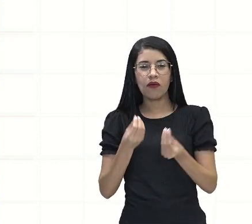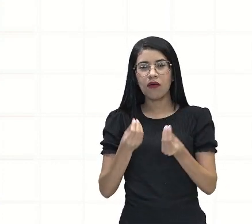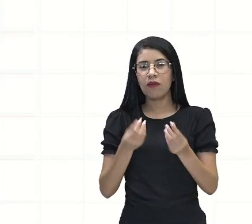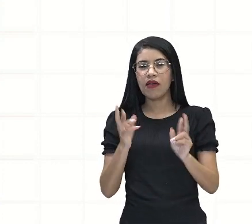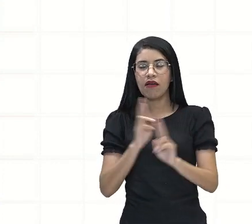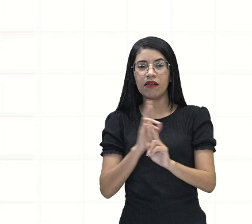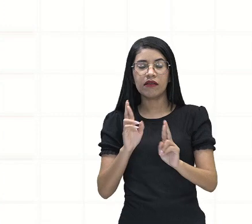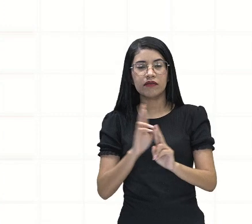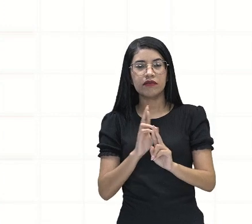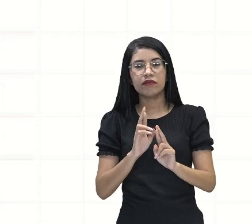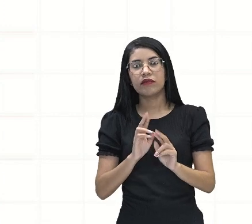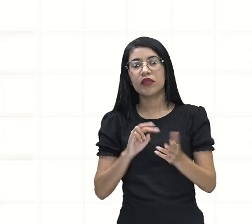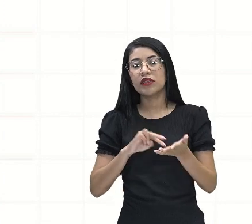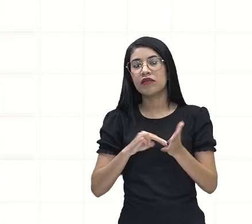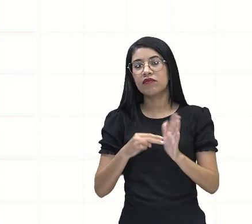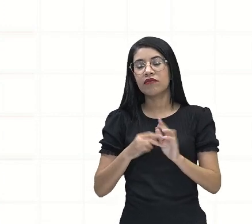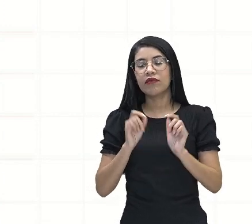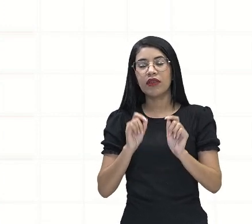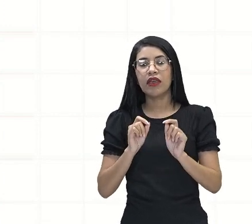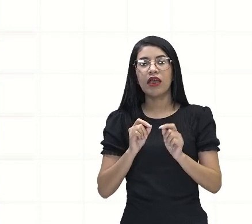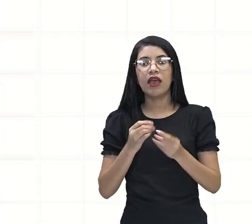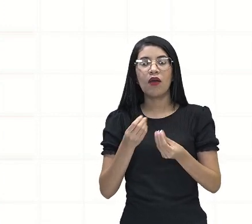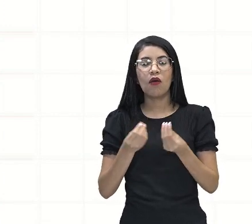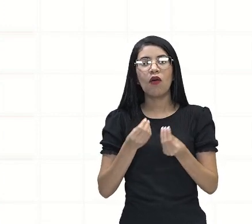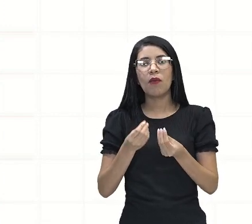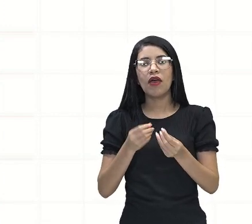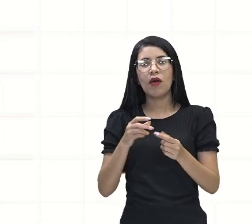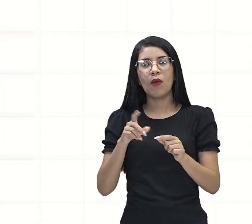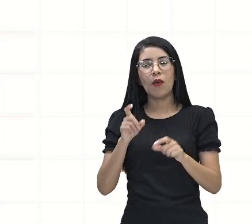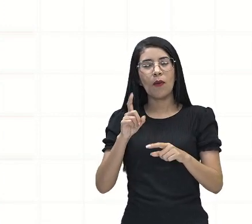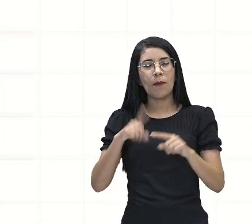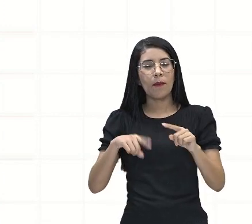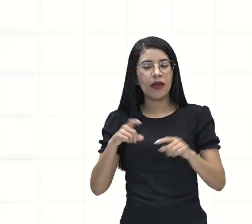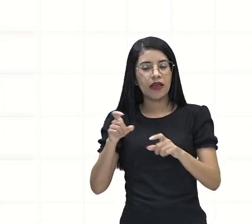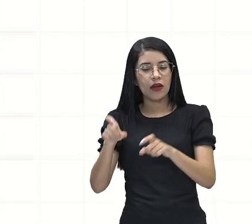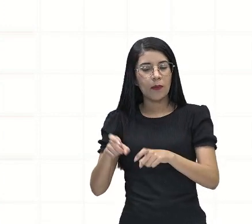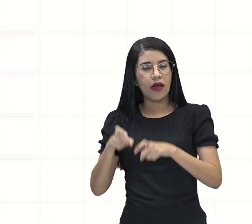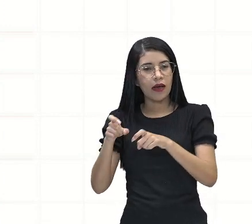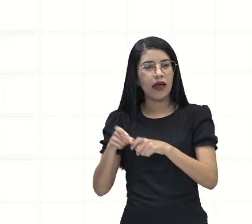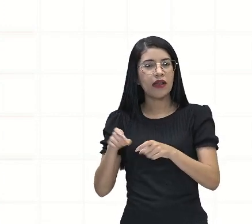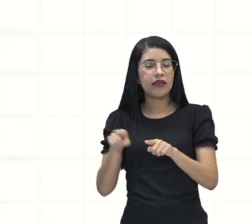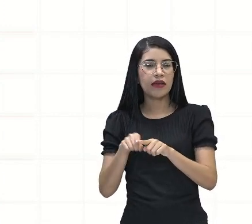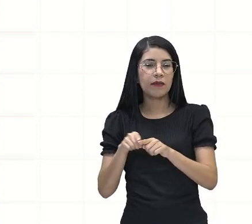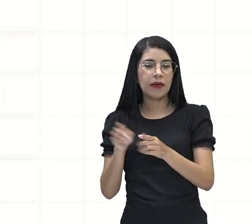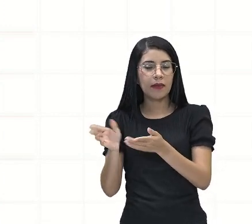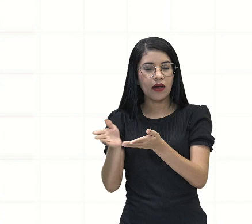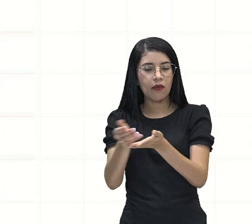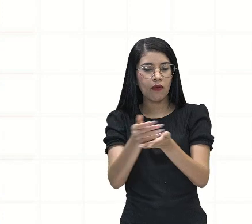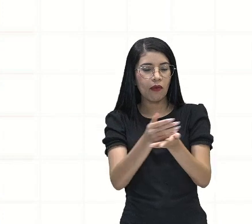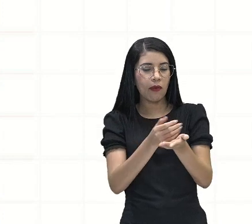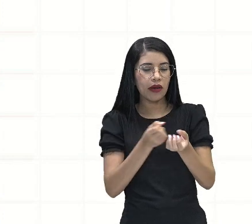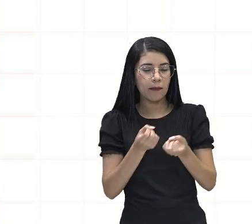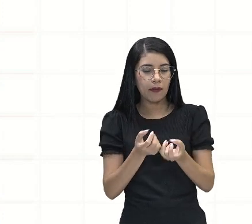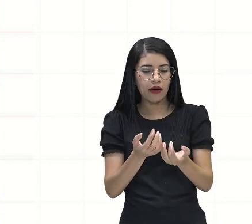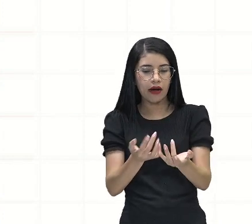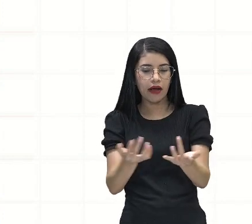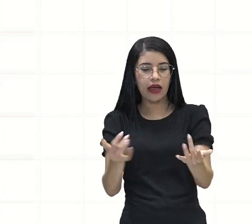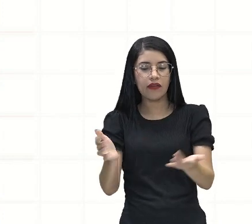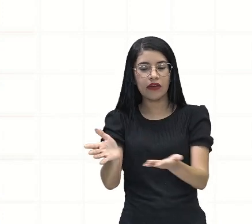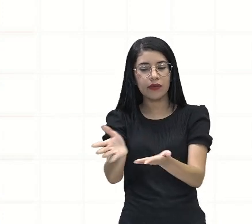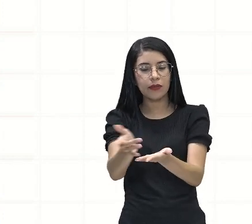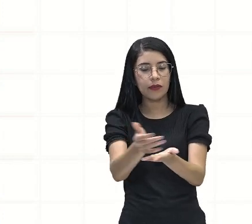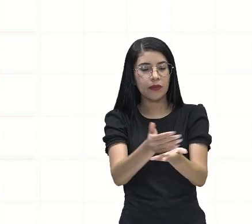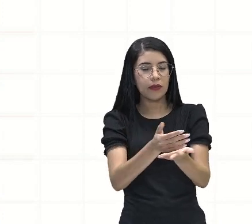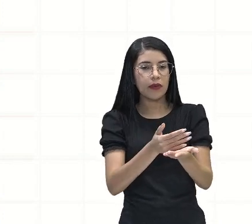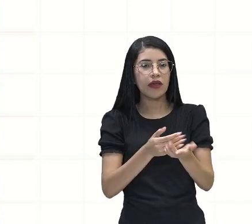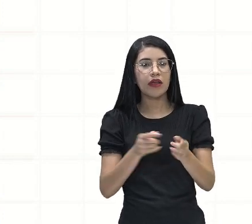relacionar à questão das colheitadeiras a questão dos tratores né as questão a por exemplo